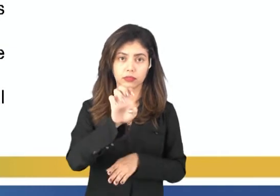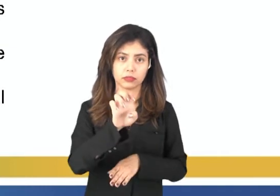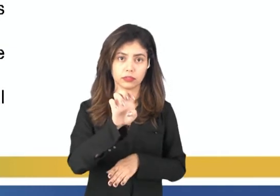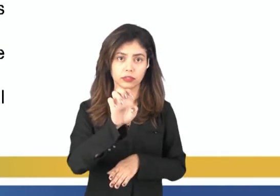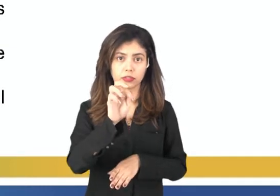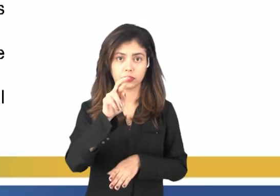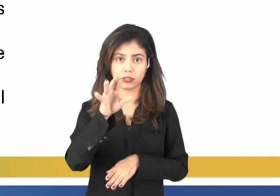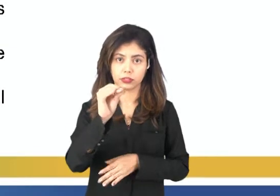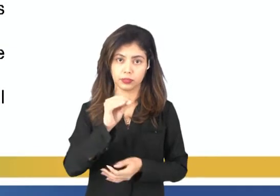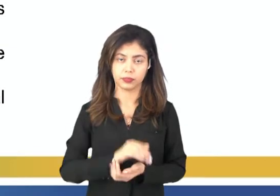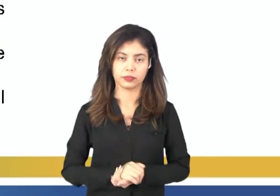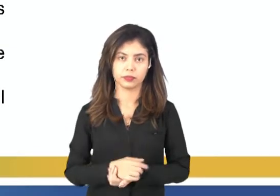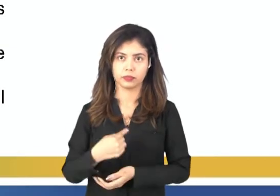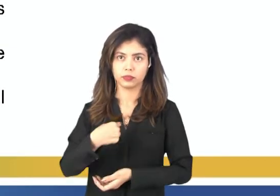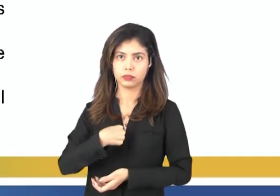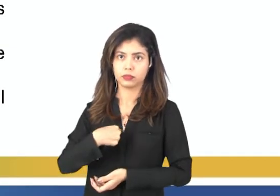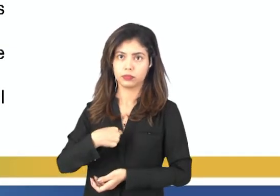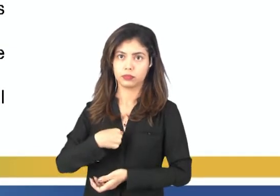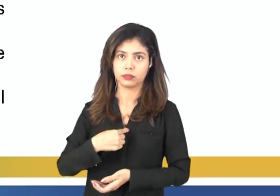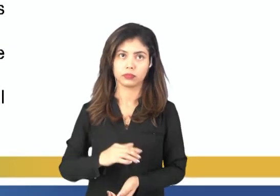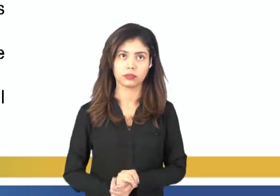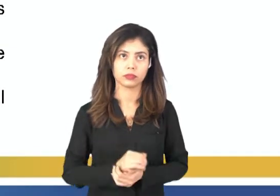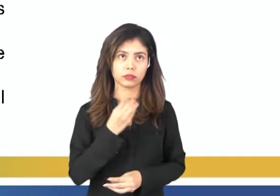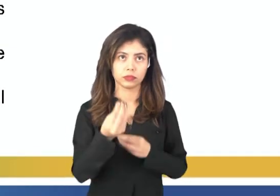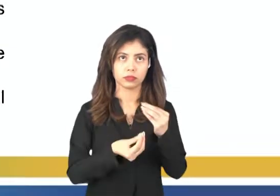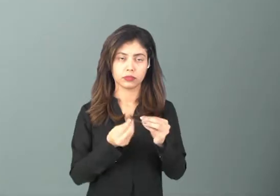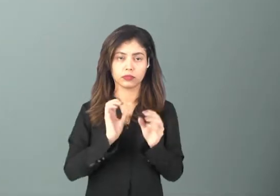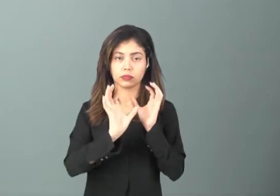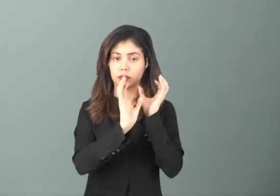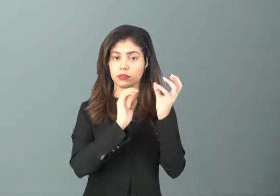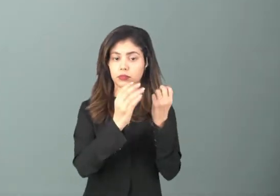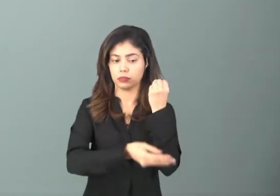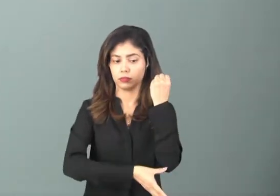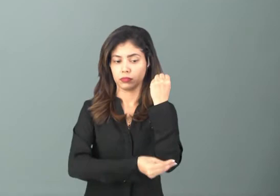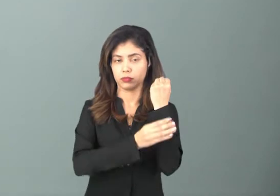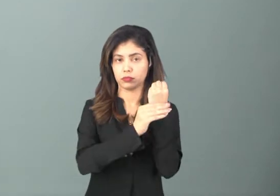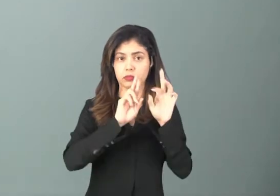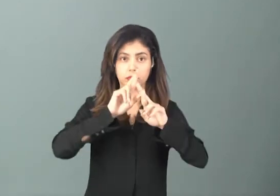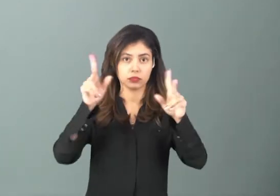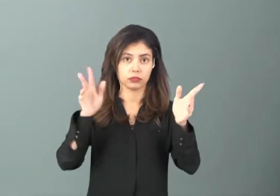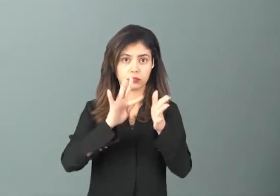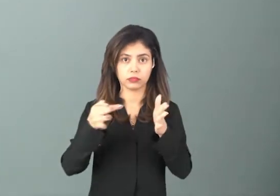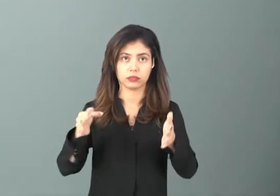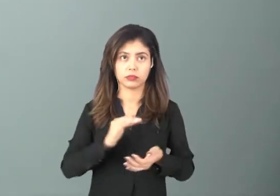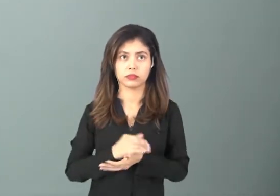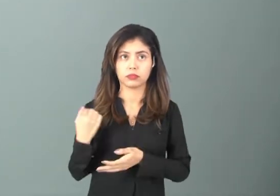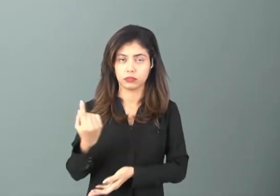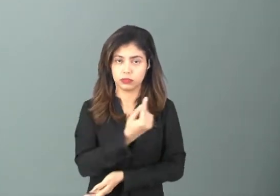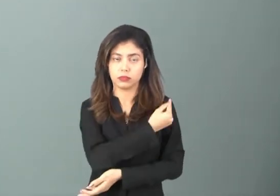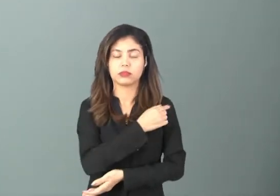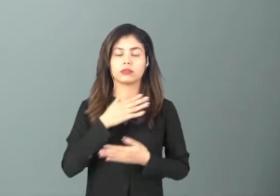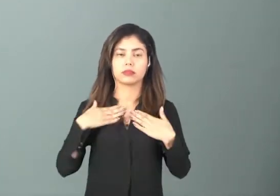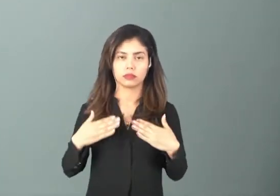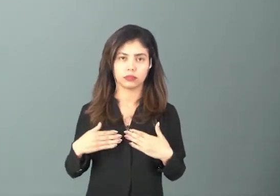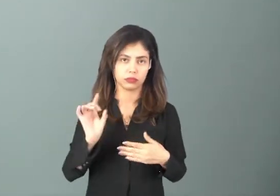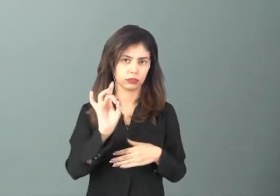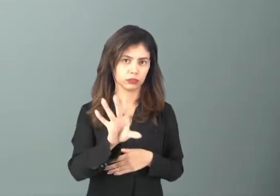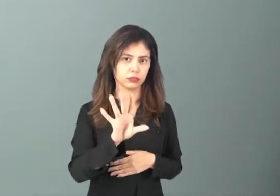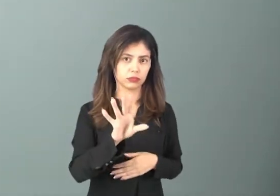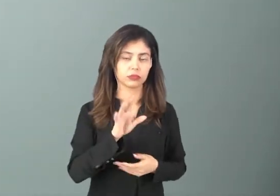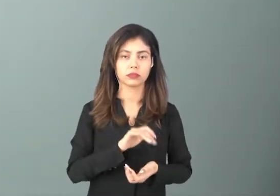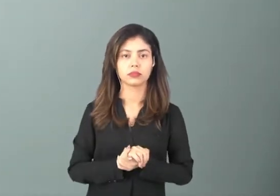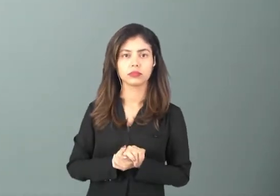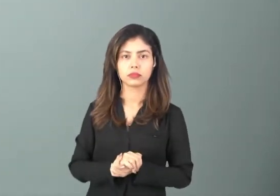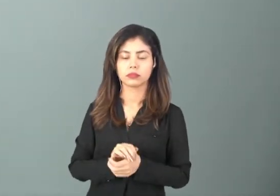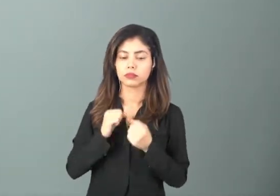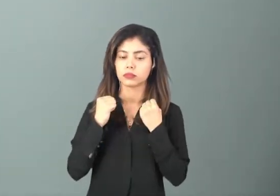externa tá e o esqueleto assim como músculo ele tem várias funções para serem dizer um copo Não só